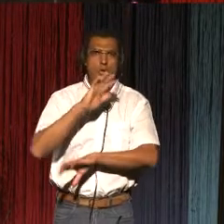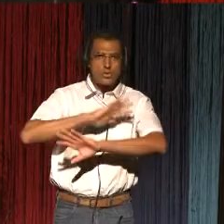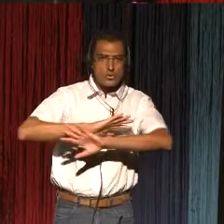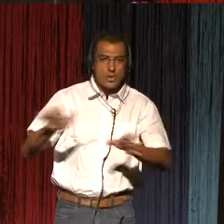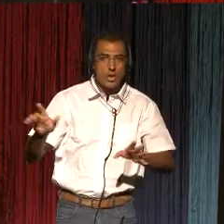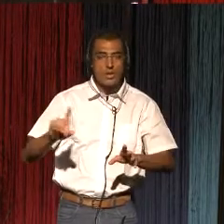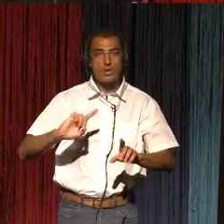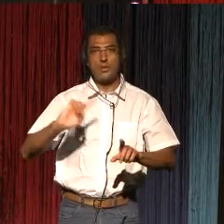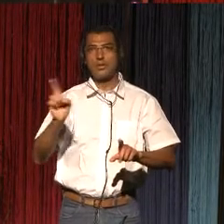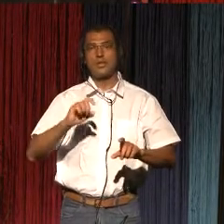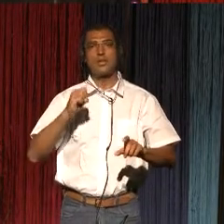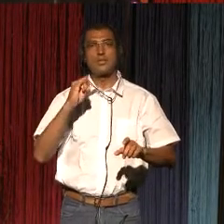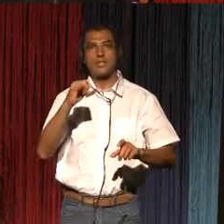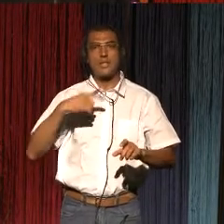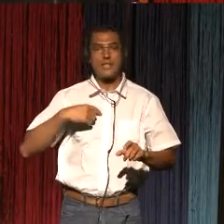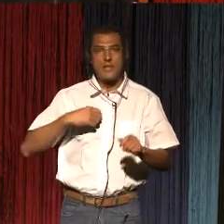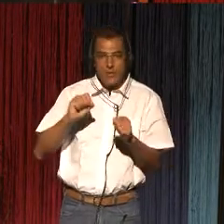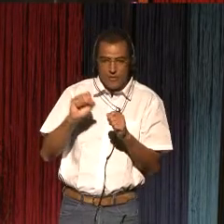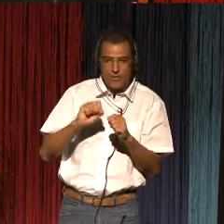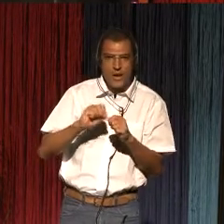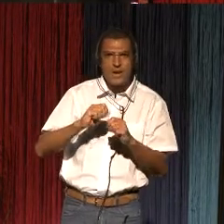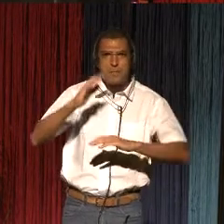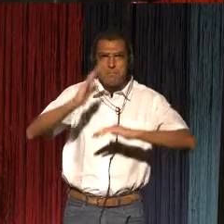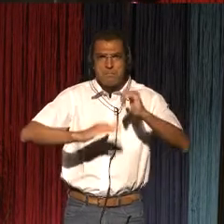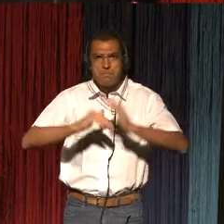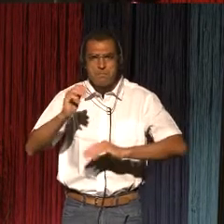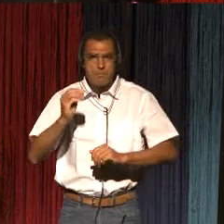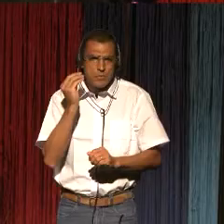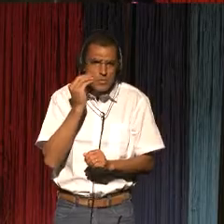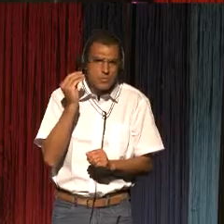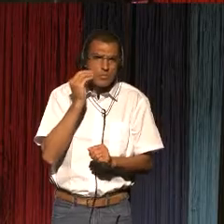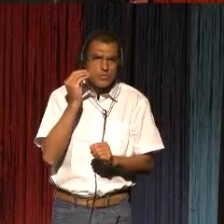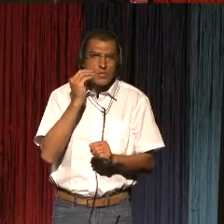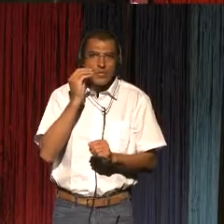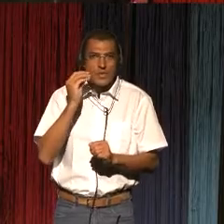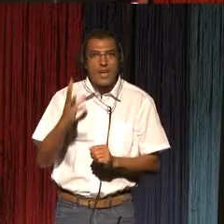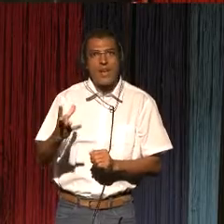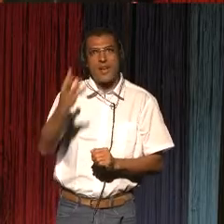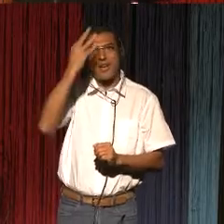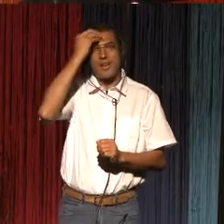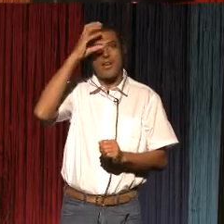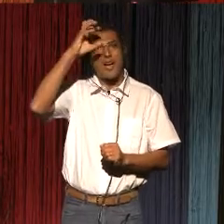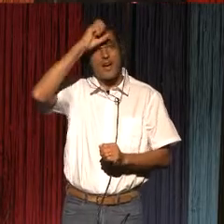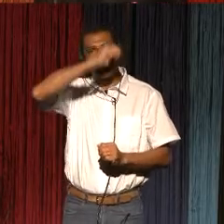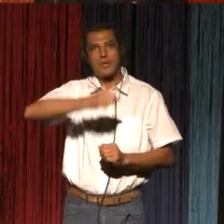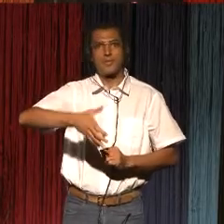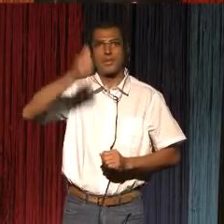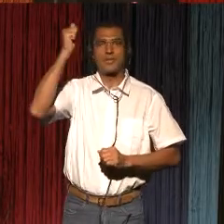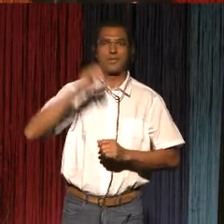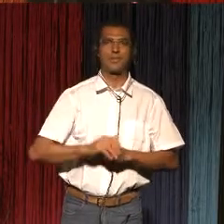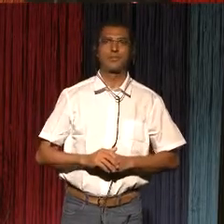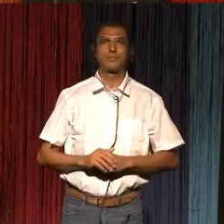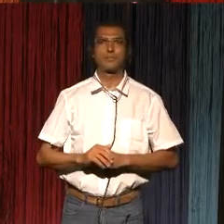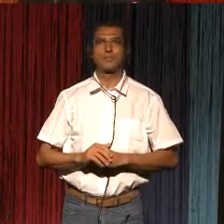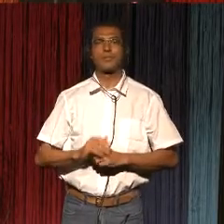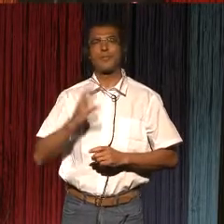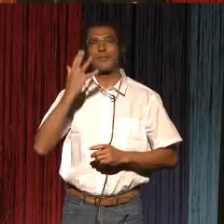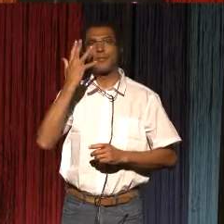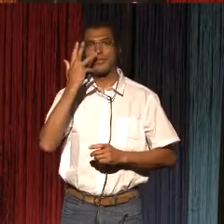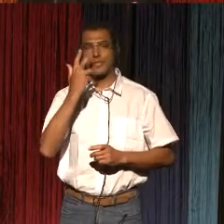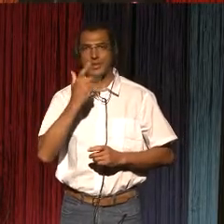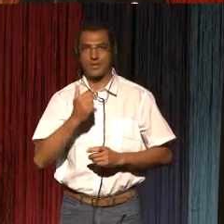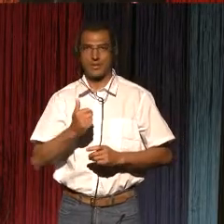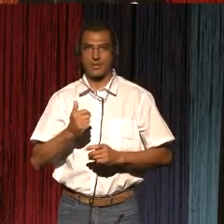com universitários e com crianças do fundamental. O que é mais importante na educação infantil? O